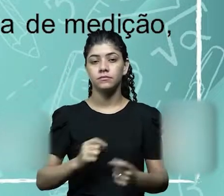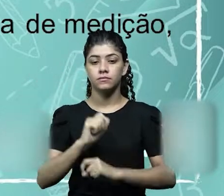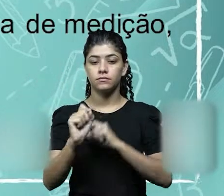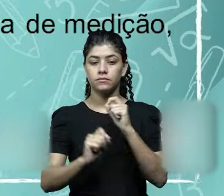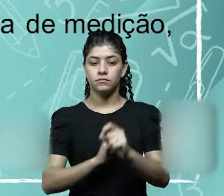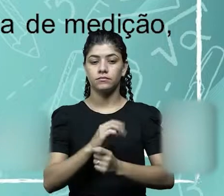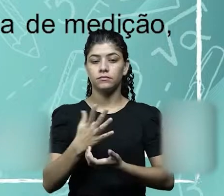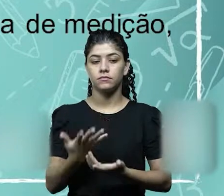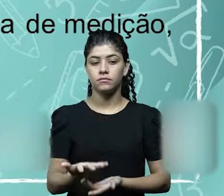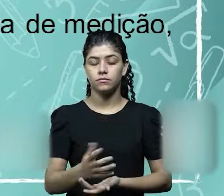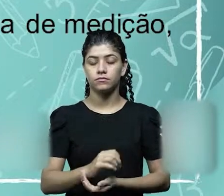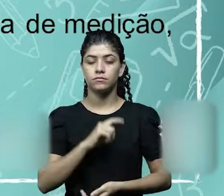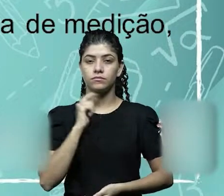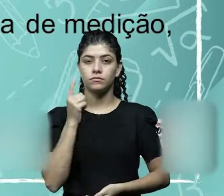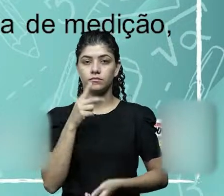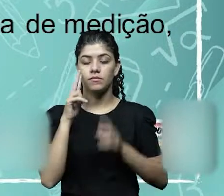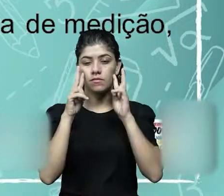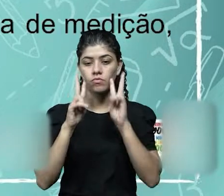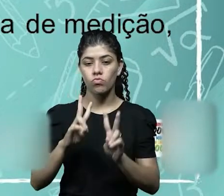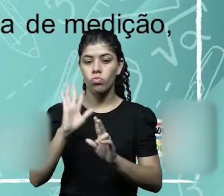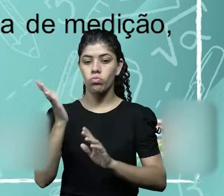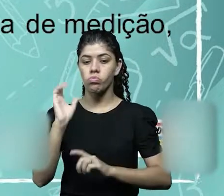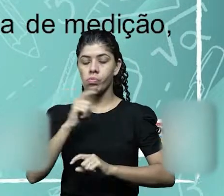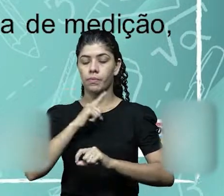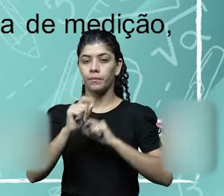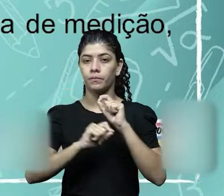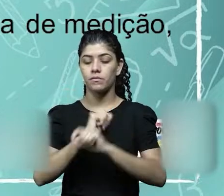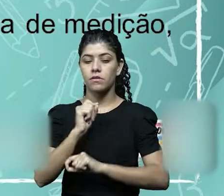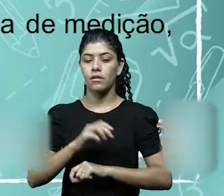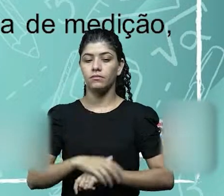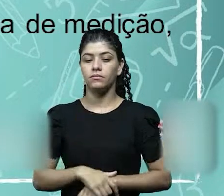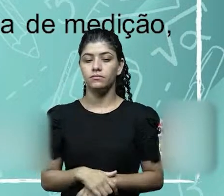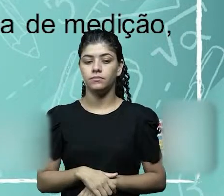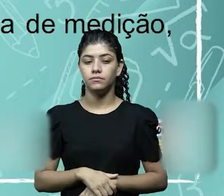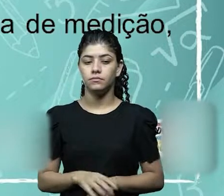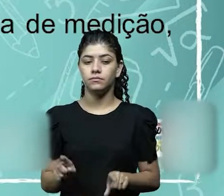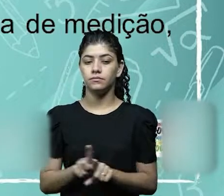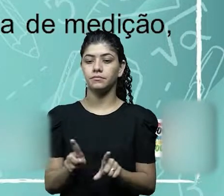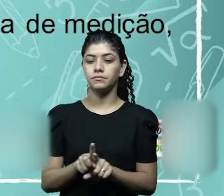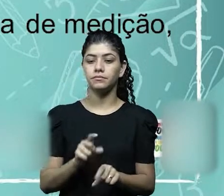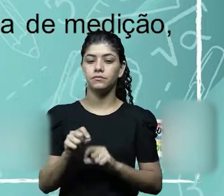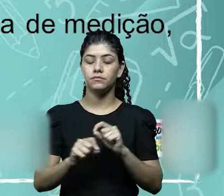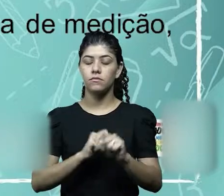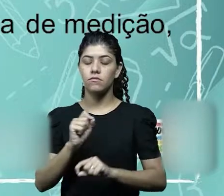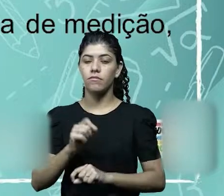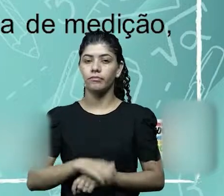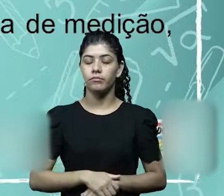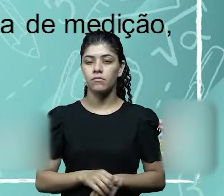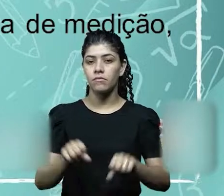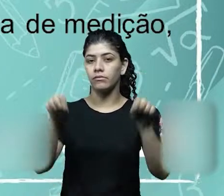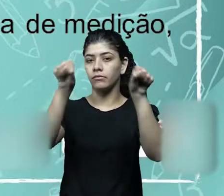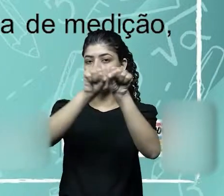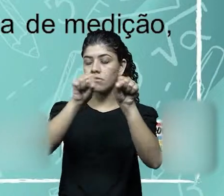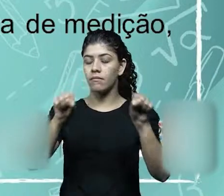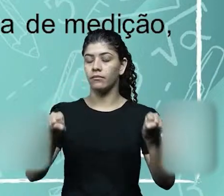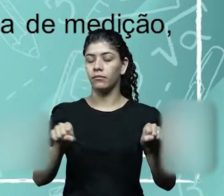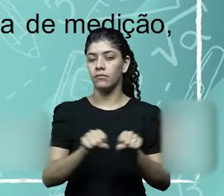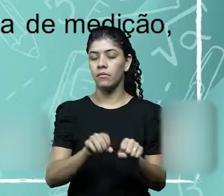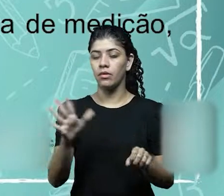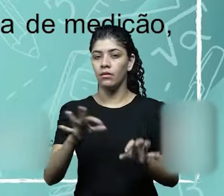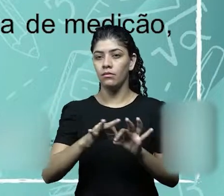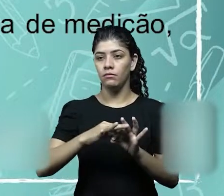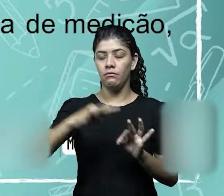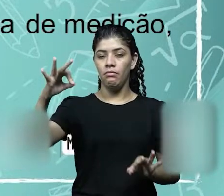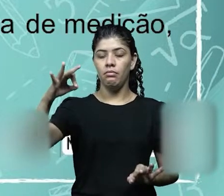Este é o erro, como a gente viu aqui, é o erro da medição. O I indica o sistema de medição